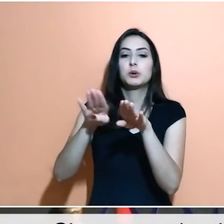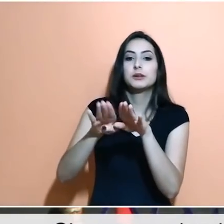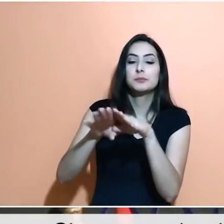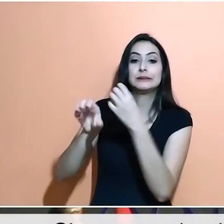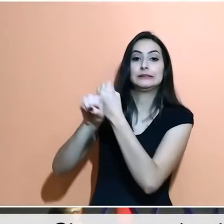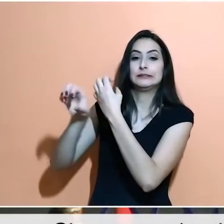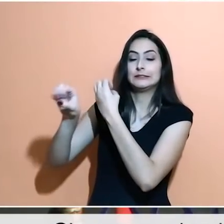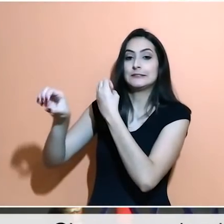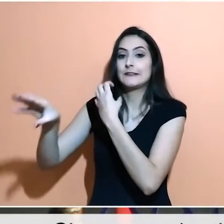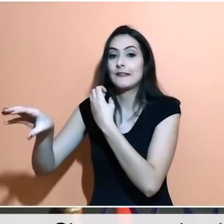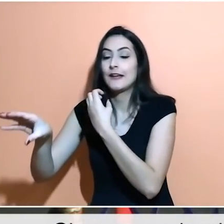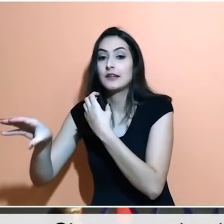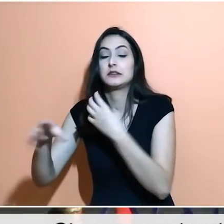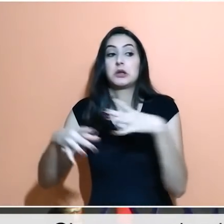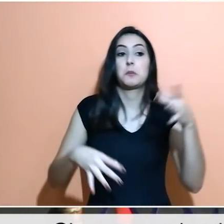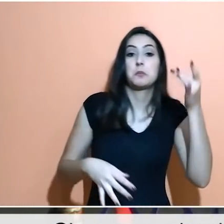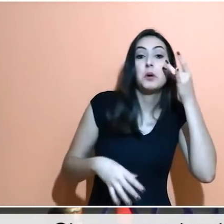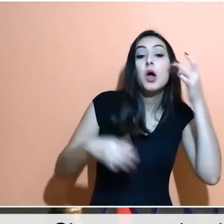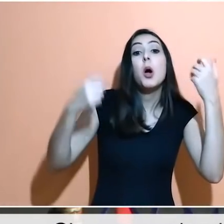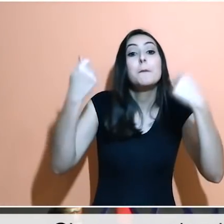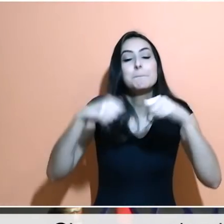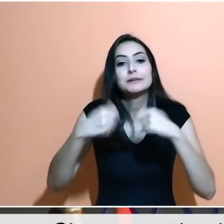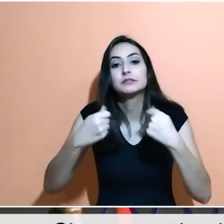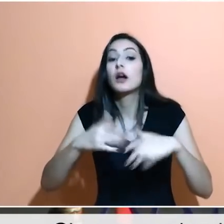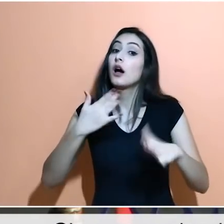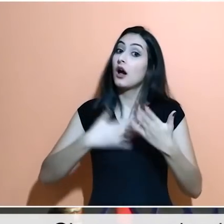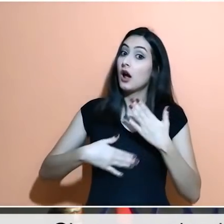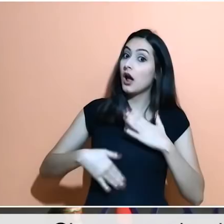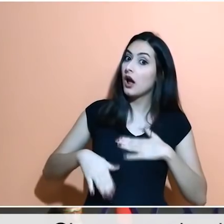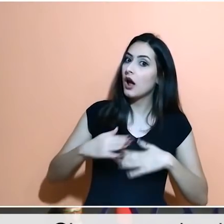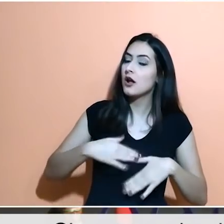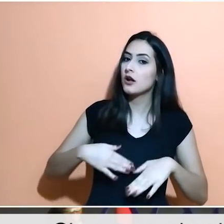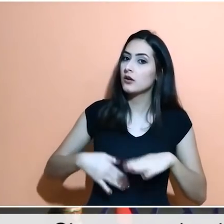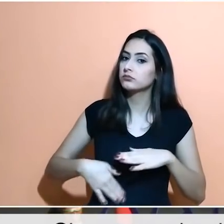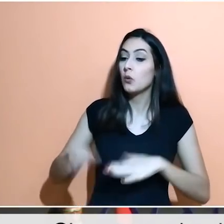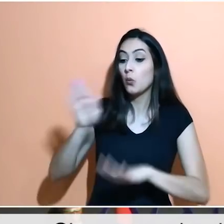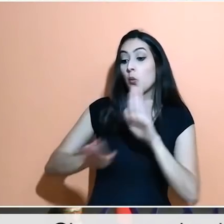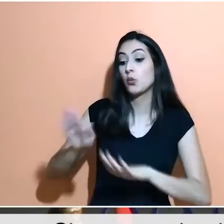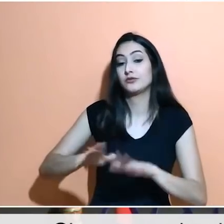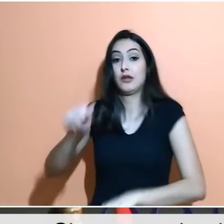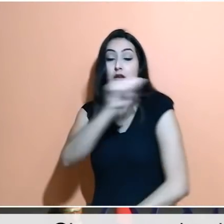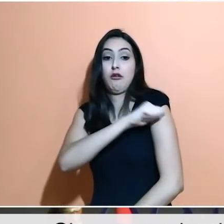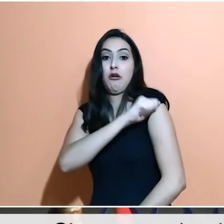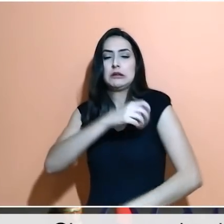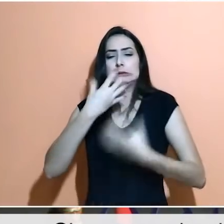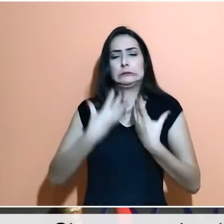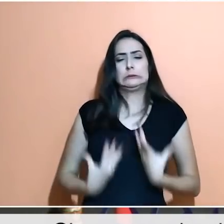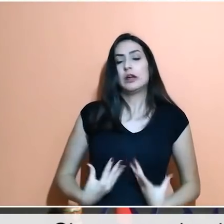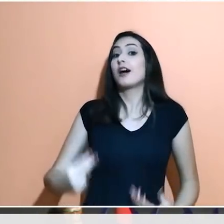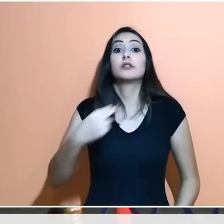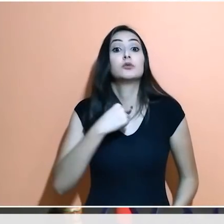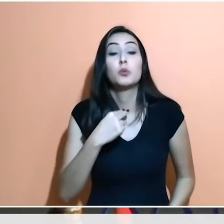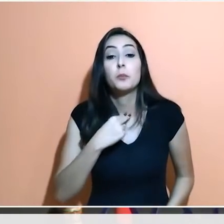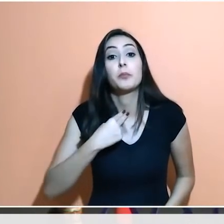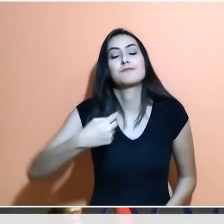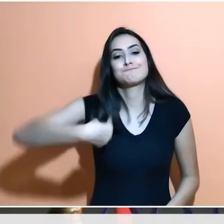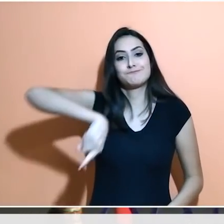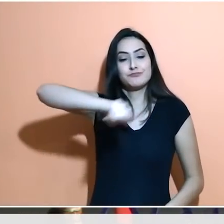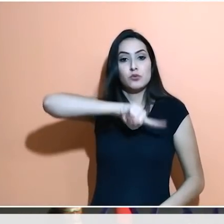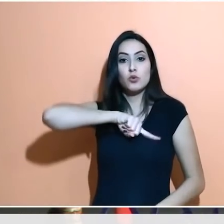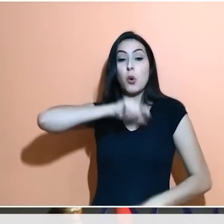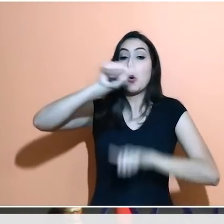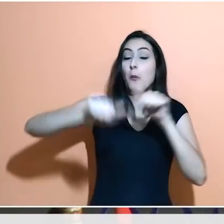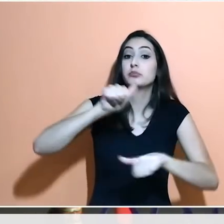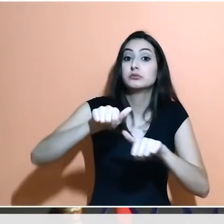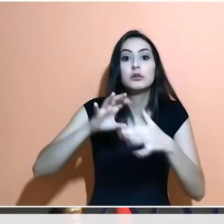do ensino remoto e do híbrido não pode ocorrer de forma abrupta e nem sobrecarregar os estudantes, pois estamos passando